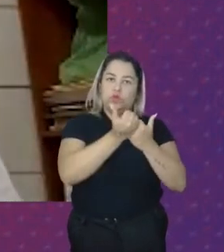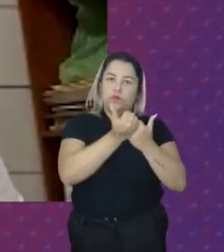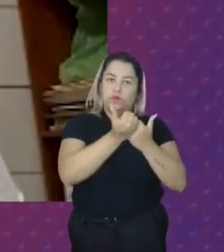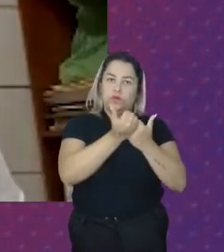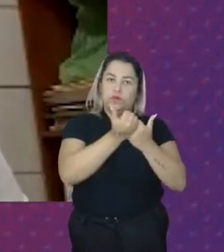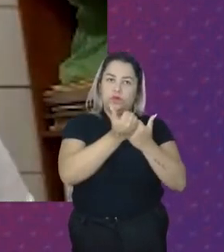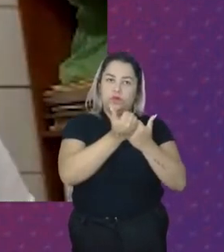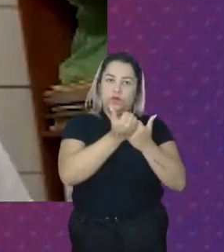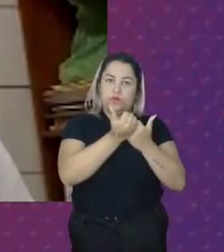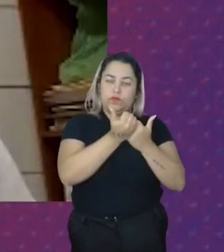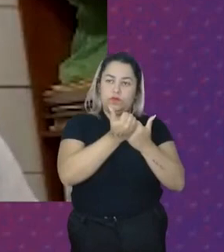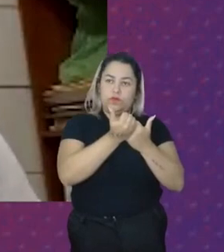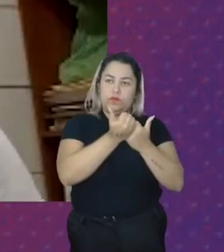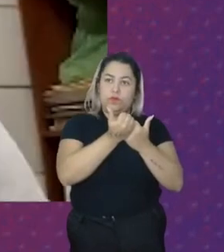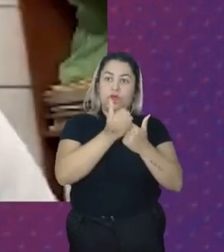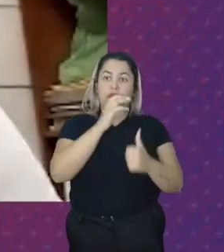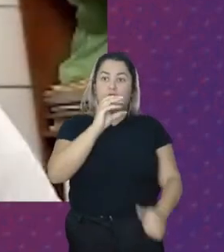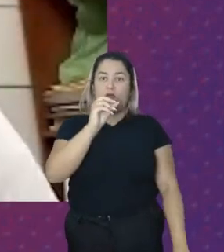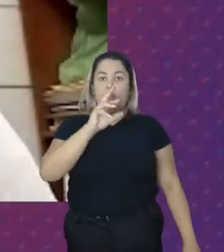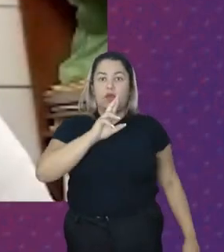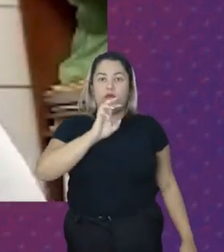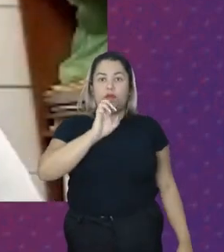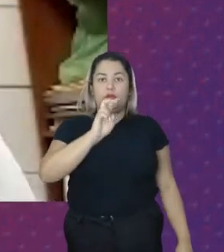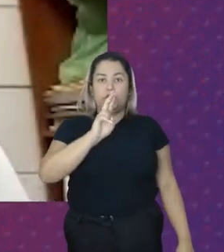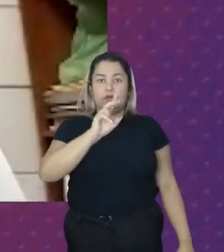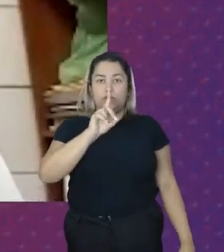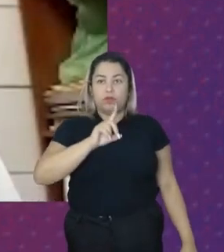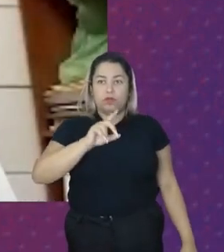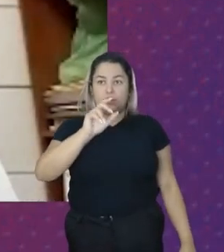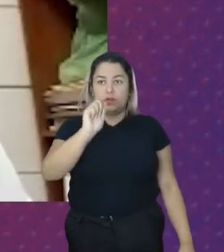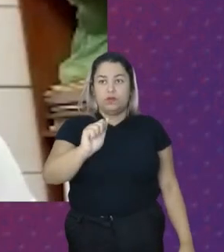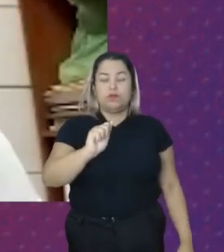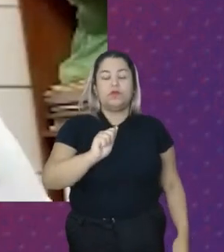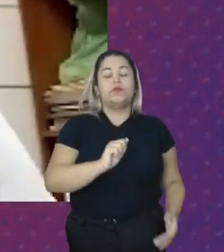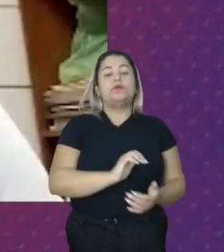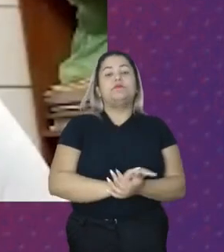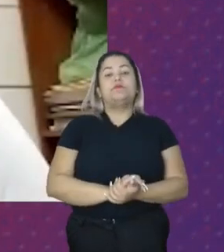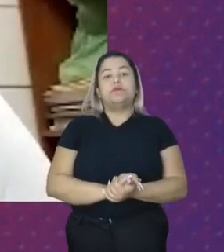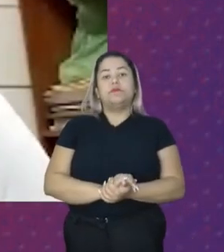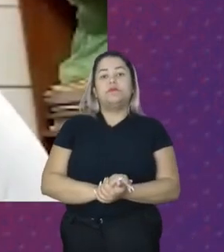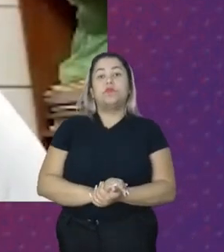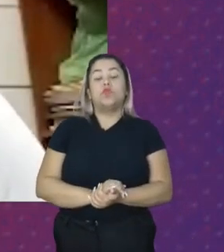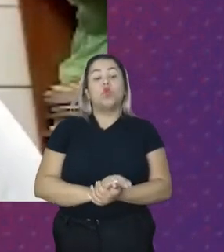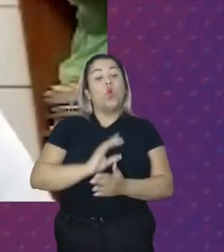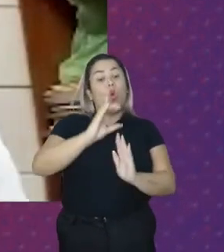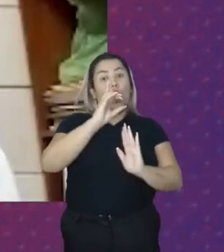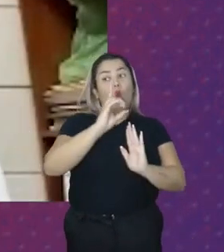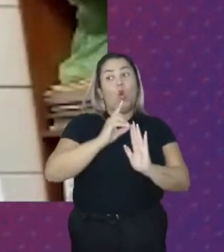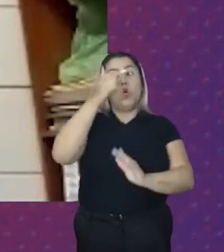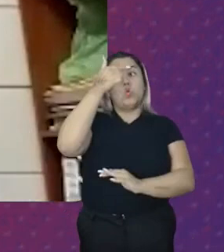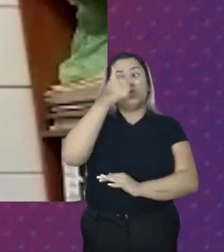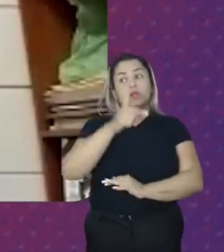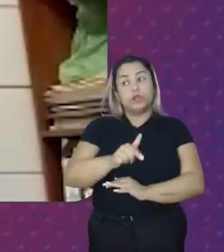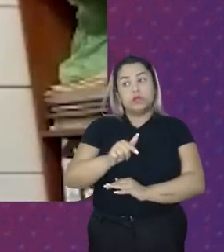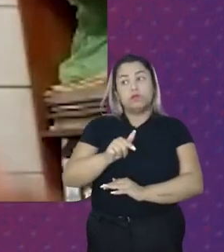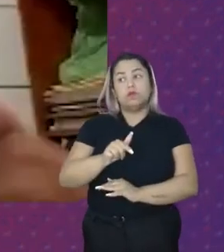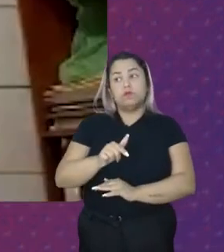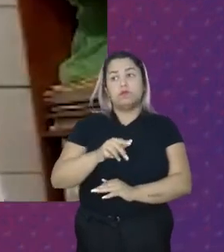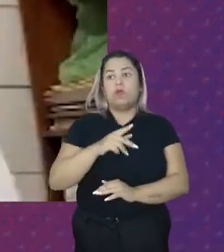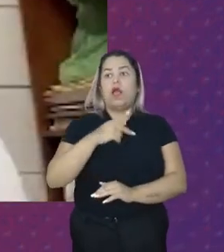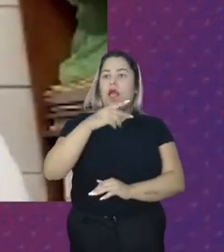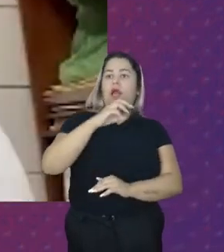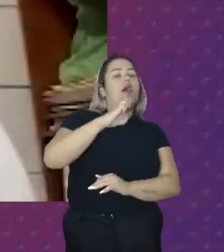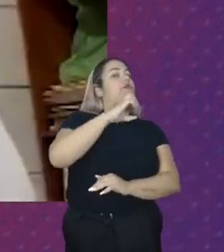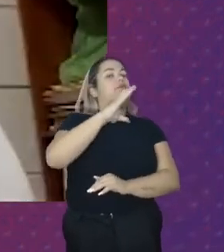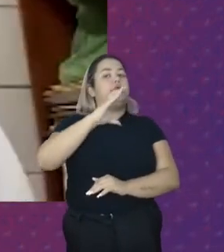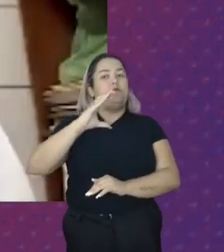Substituindo a Creuza Creuza Maria Oliveira E os direitos conquistados A PEC